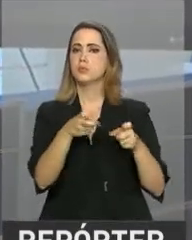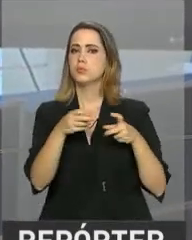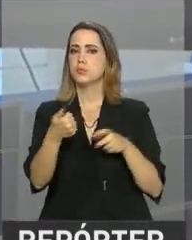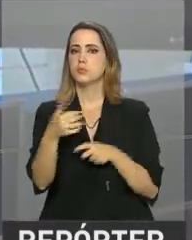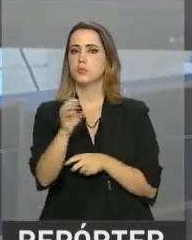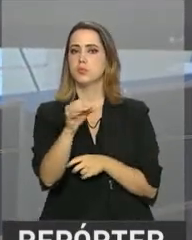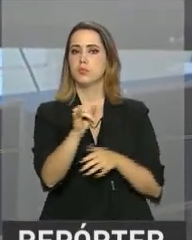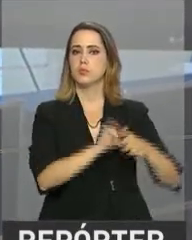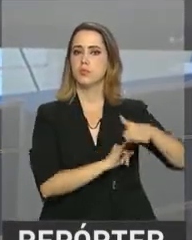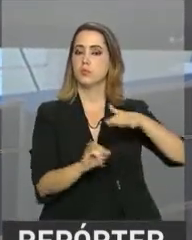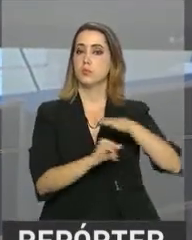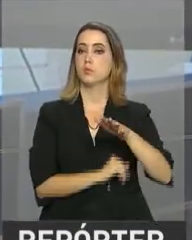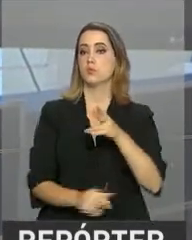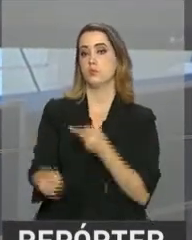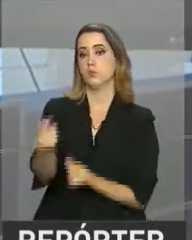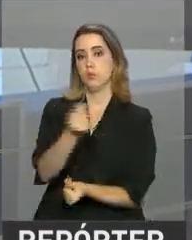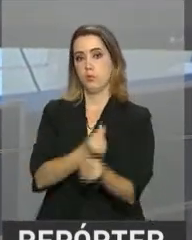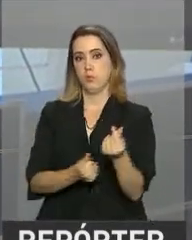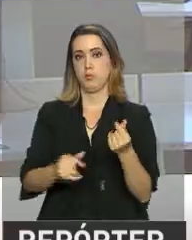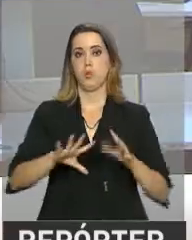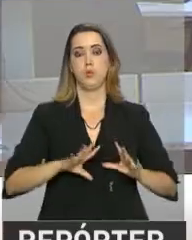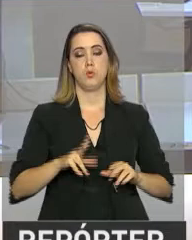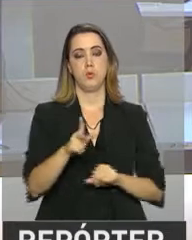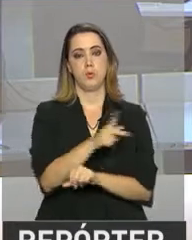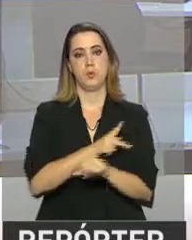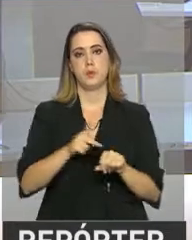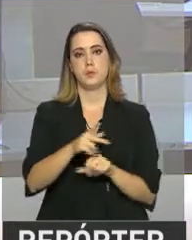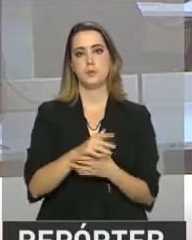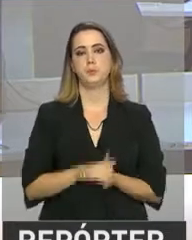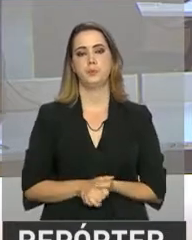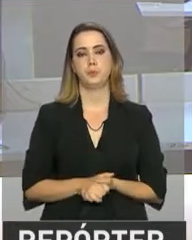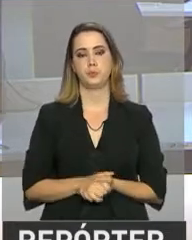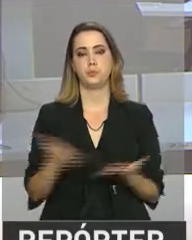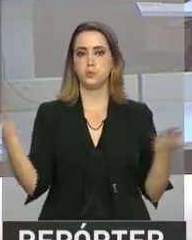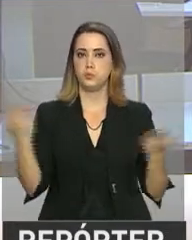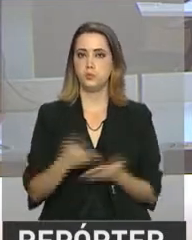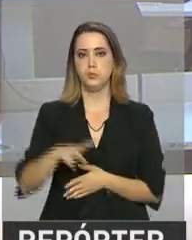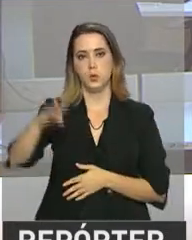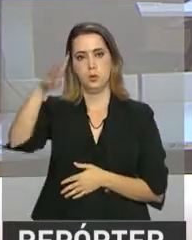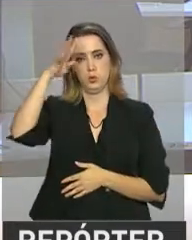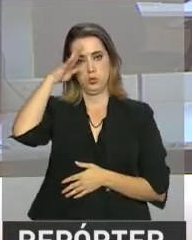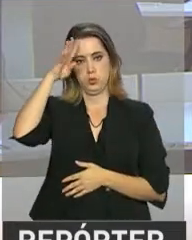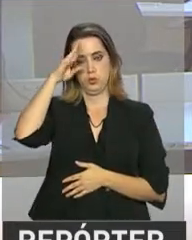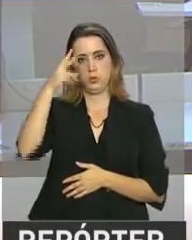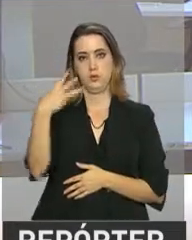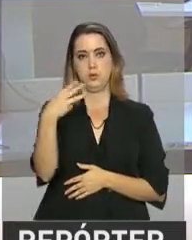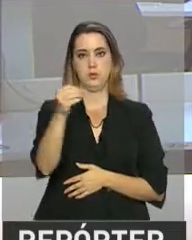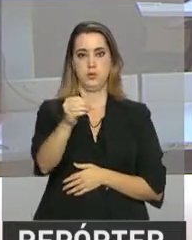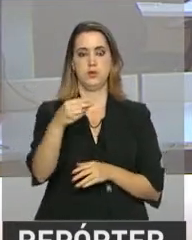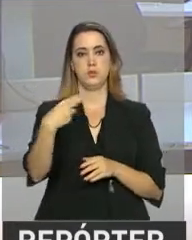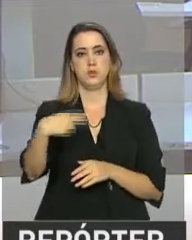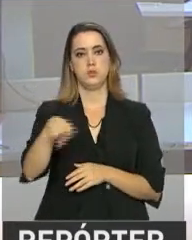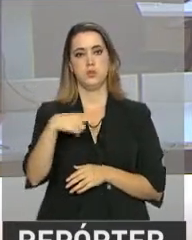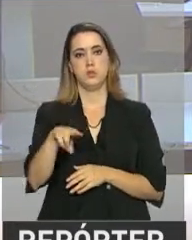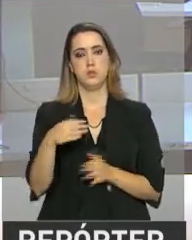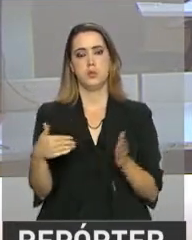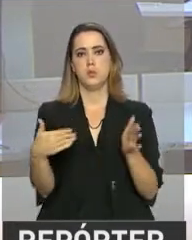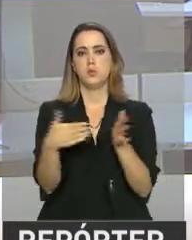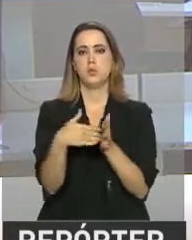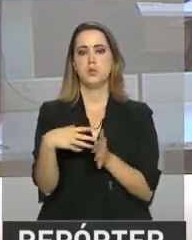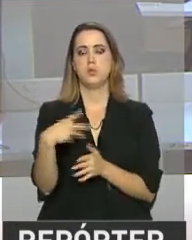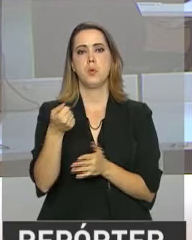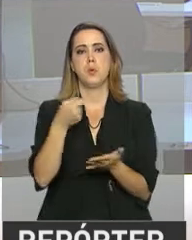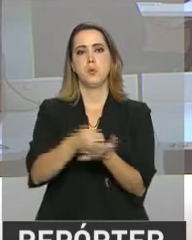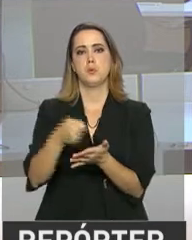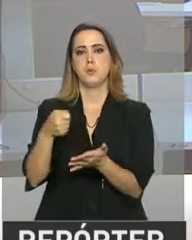cem instituições financeiras do país esta quarta feira 30 de novembro é o último dia para o pagamento da primeira parcela